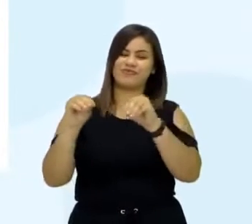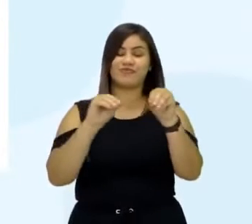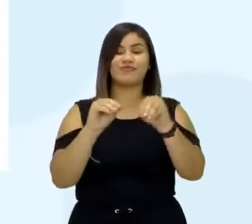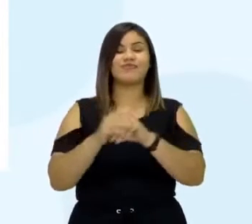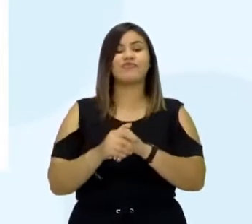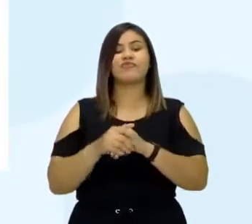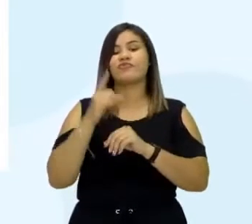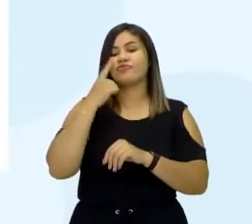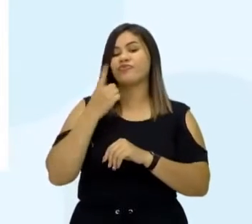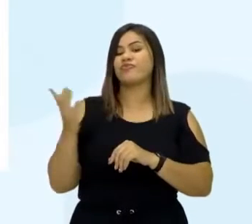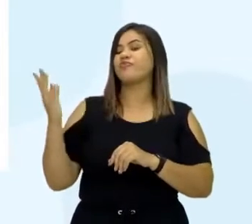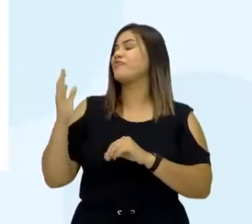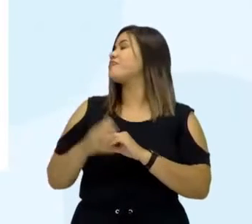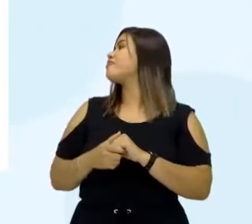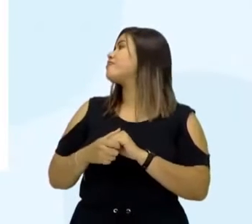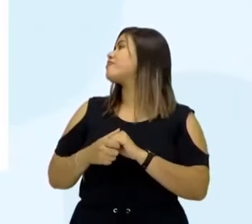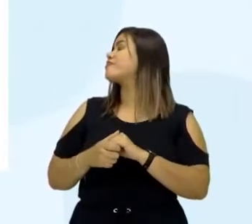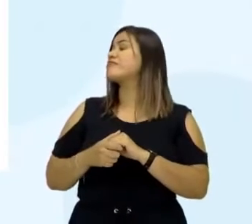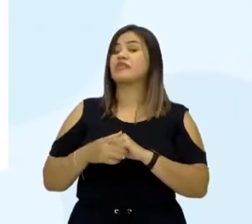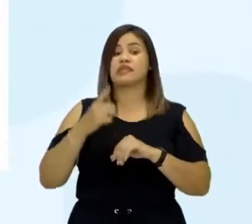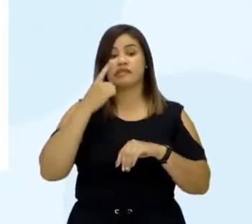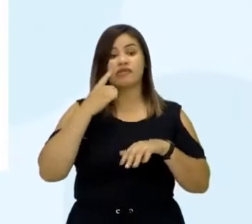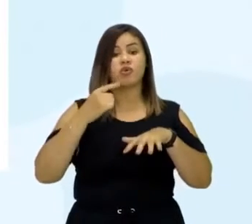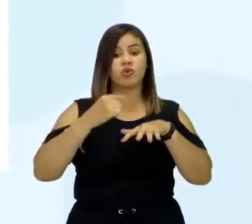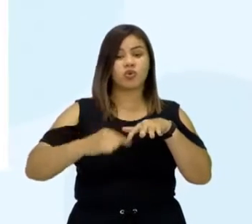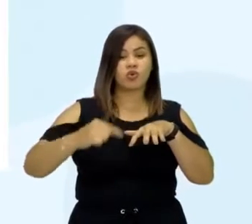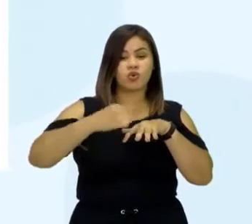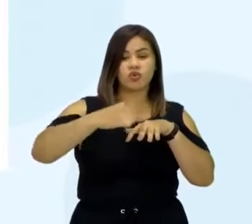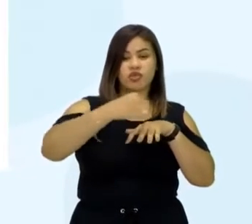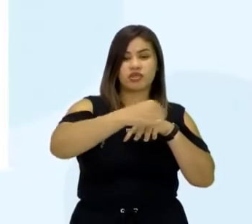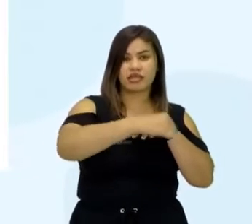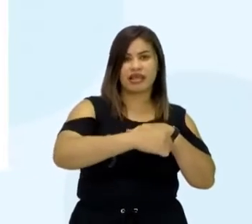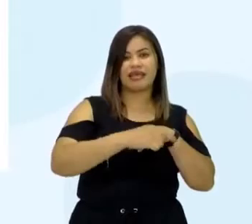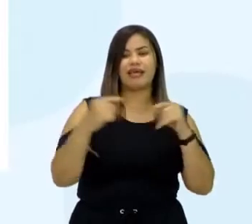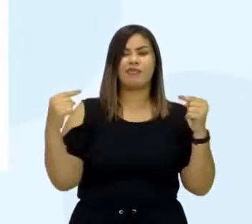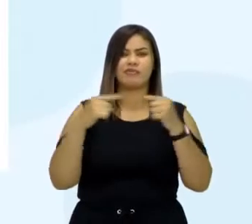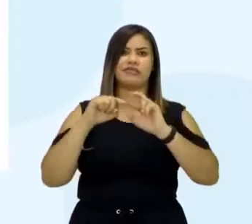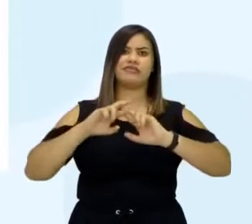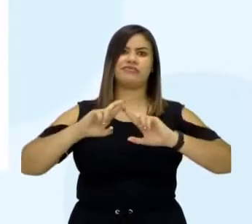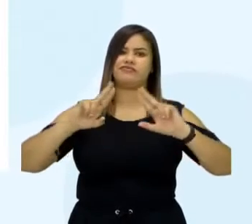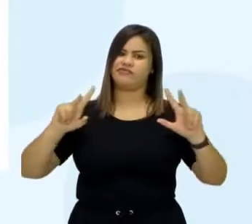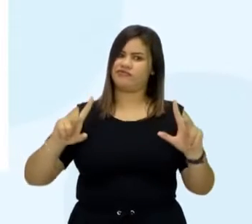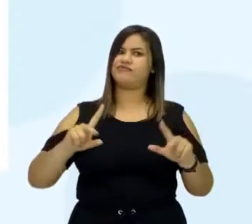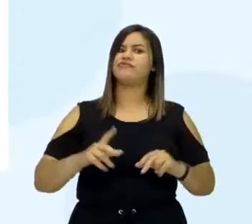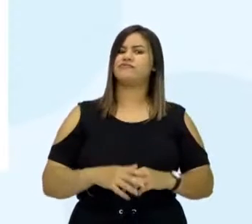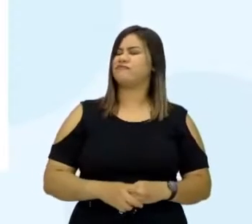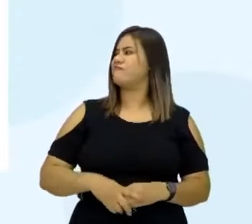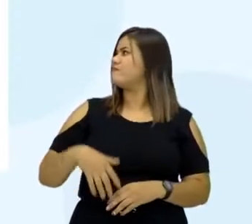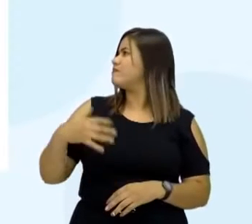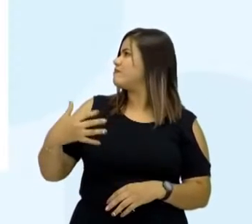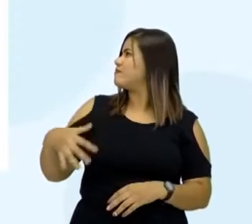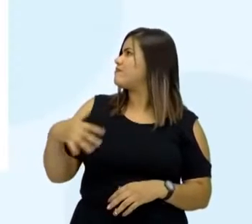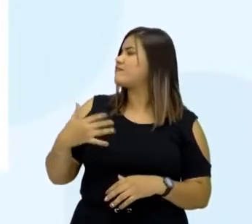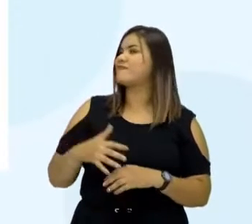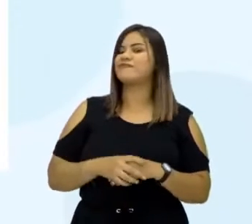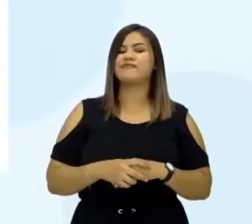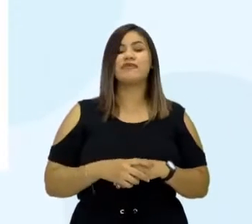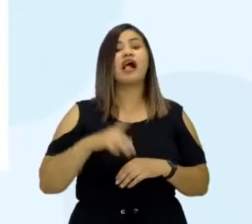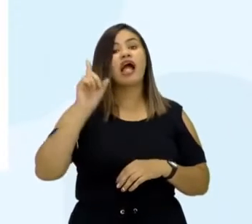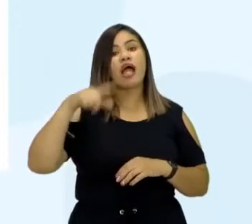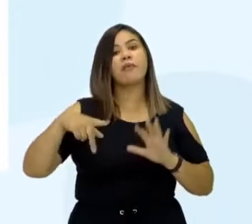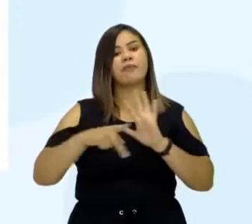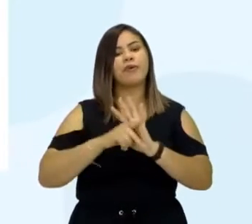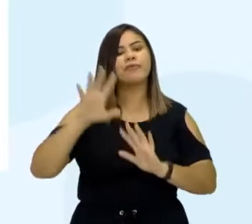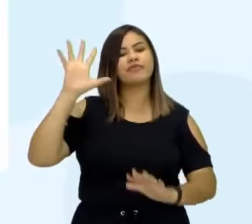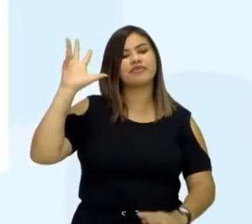Então a gente tem aí os continentes, né, bem diferente do que a gente está acostumado, né? Tá muito estranho. Tá, né? Mas aqui é o continente